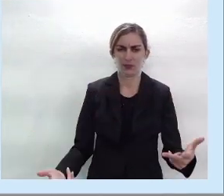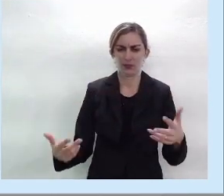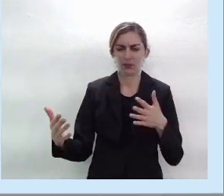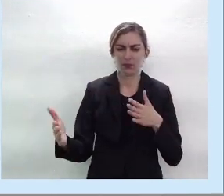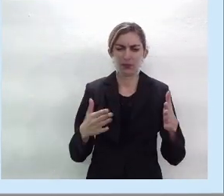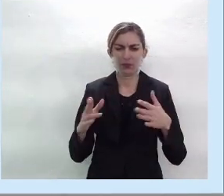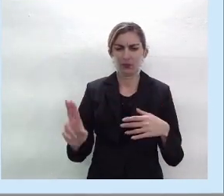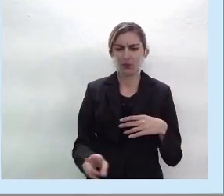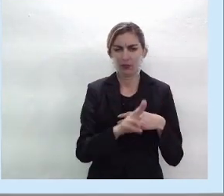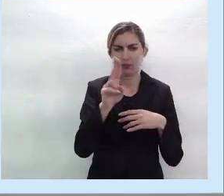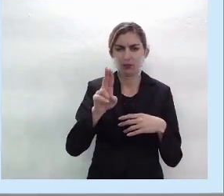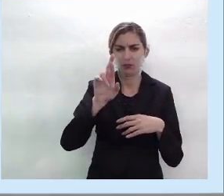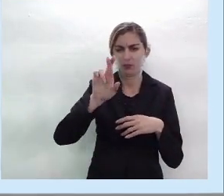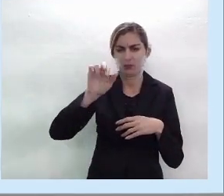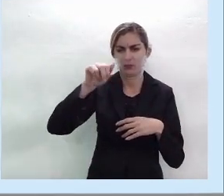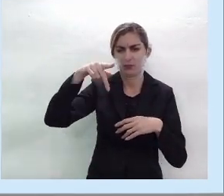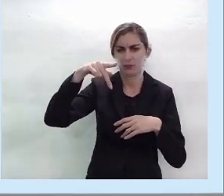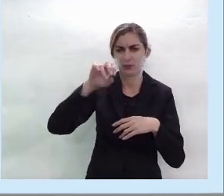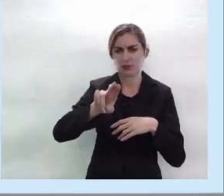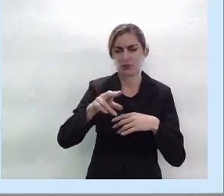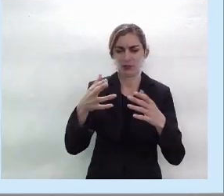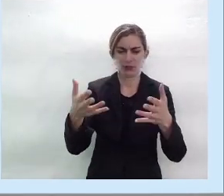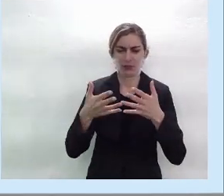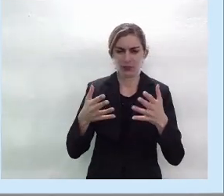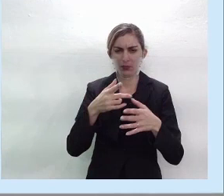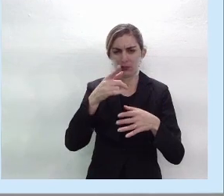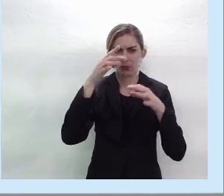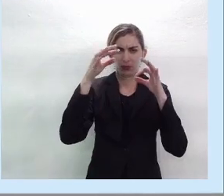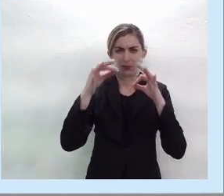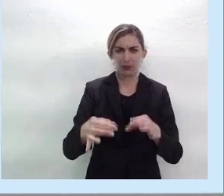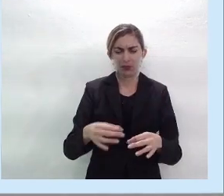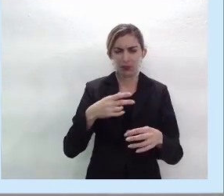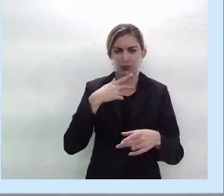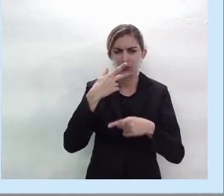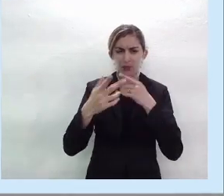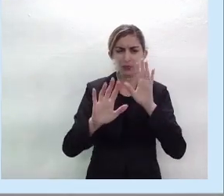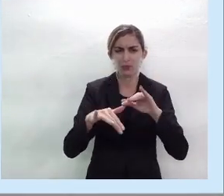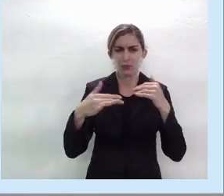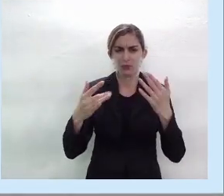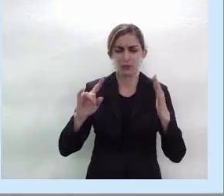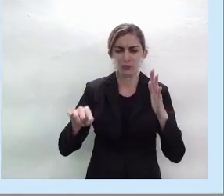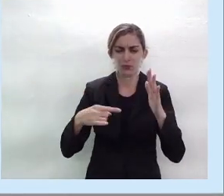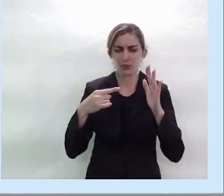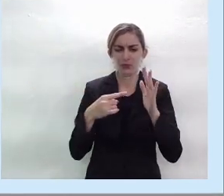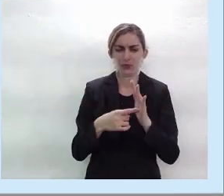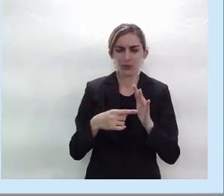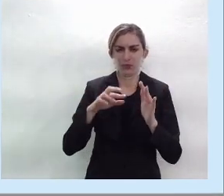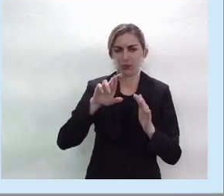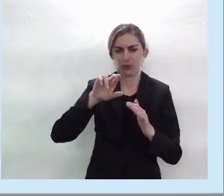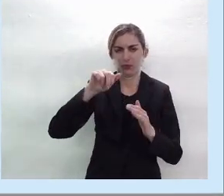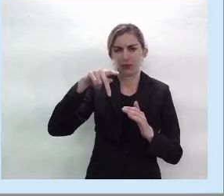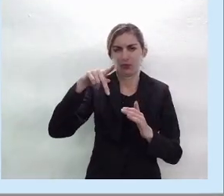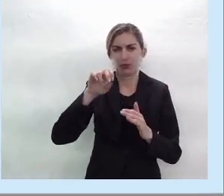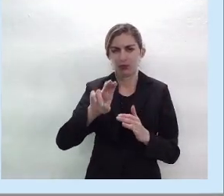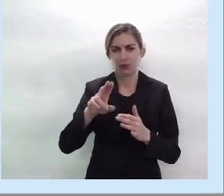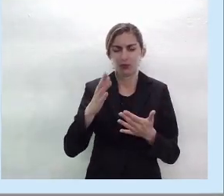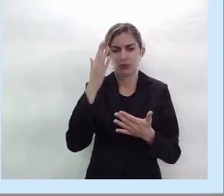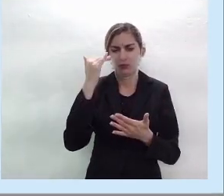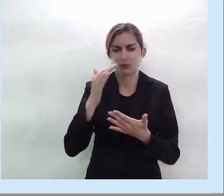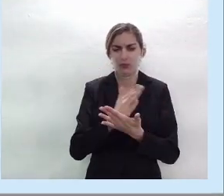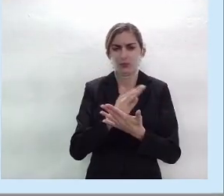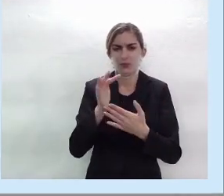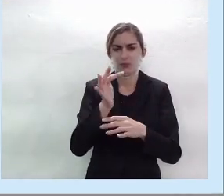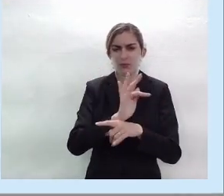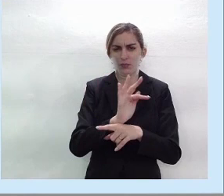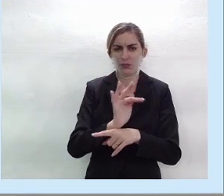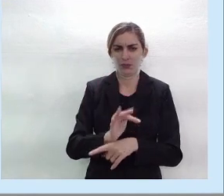coisas, muitos momentos, se utiliza rapel. E aí eu quero que você justamente fale qual foi o objetivo de utilizar rapel. Sabe